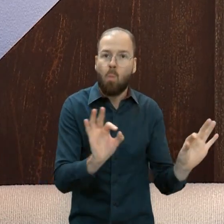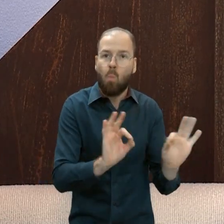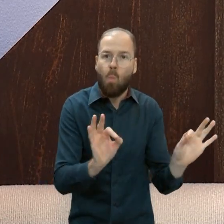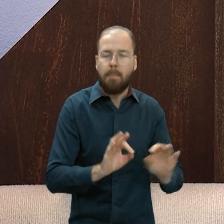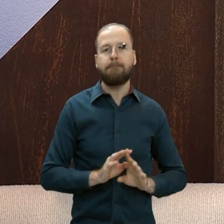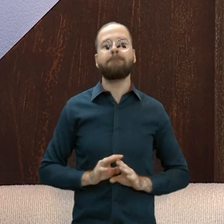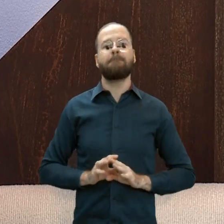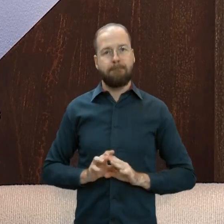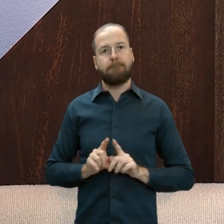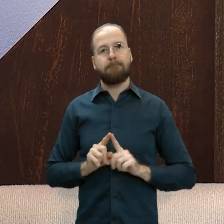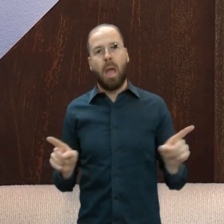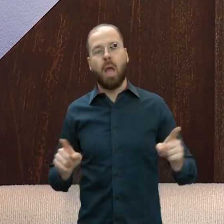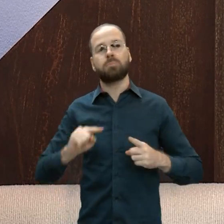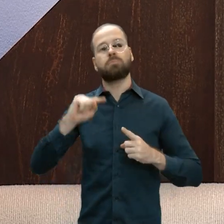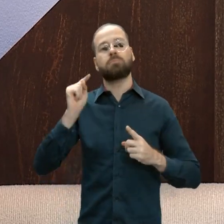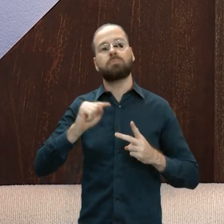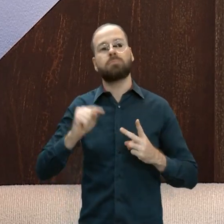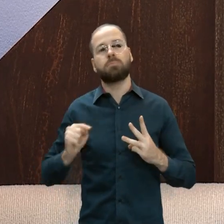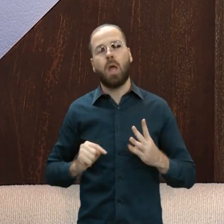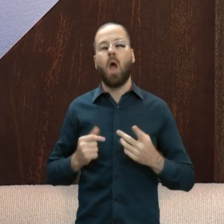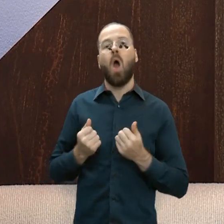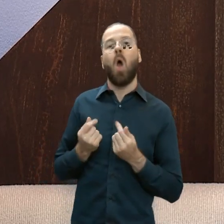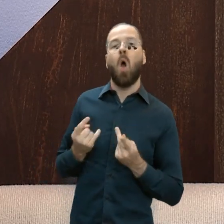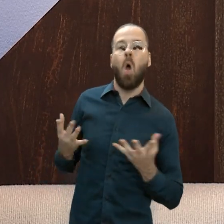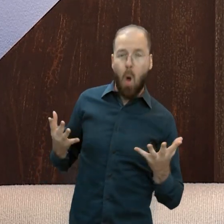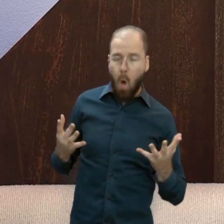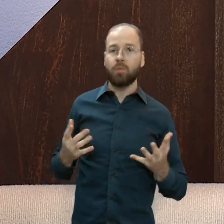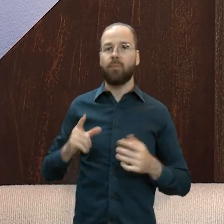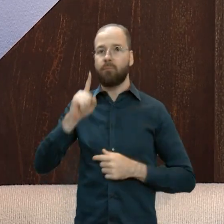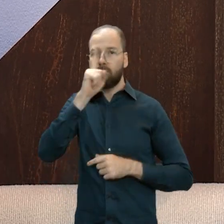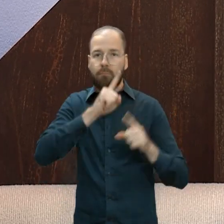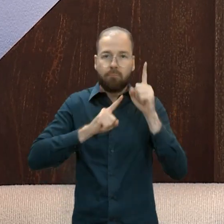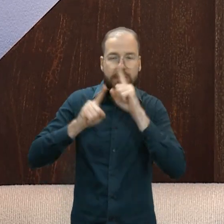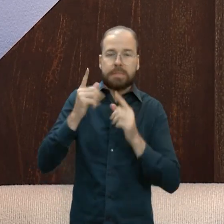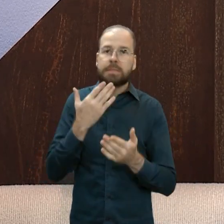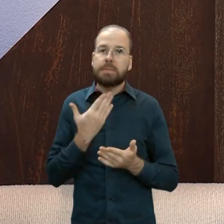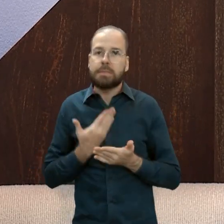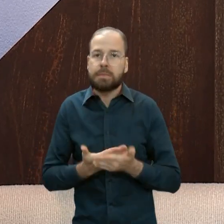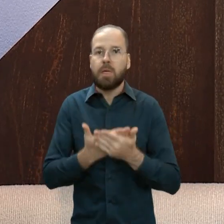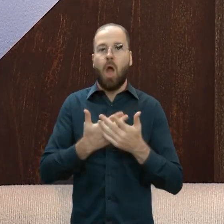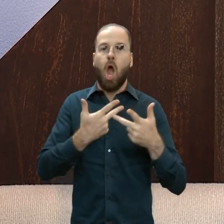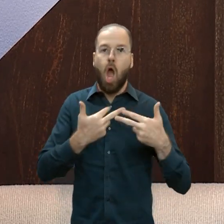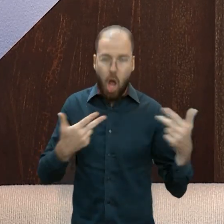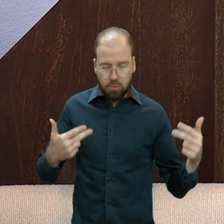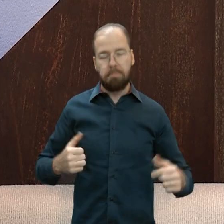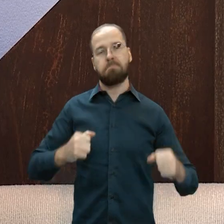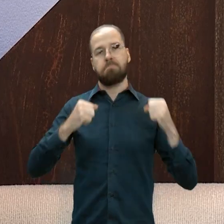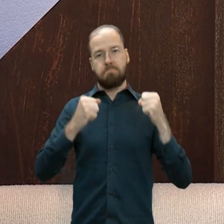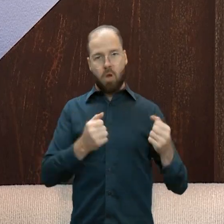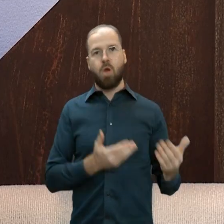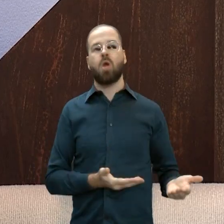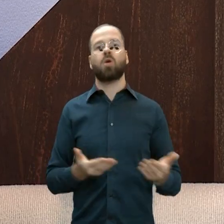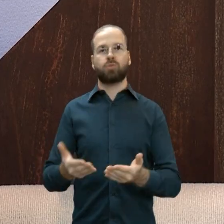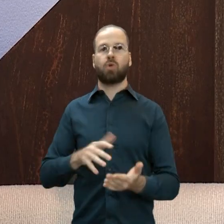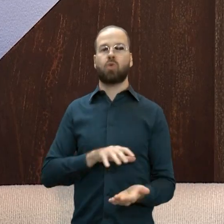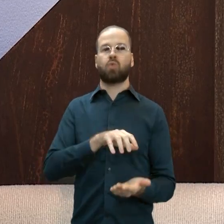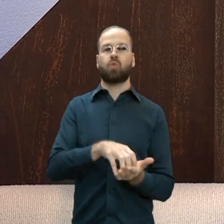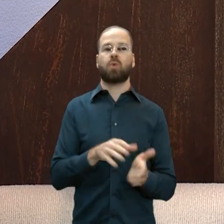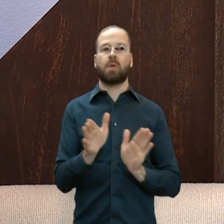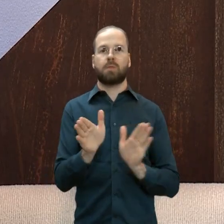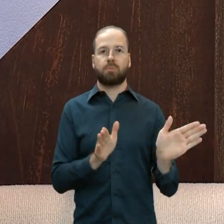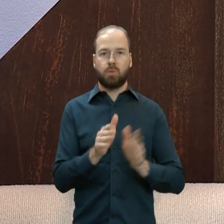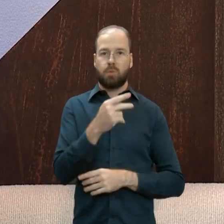atendimento pela diretoria de acessibilidade, que é na questão Núcleo de Acessibilidade em Goiânia e o Núcleo de Acessibilidade em Goiás. É o que a Ana